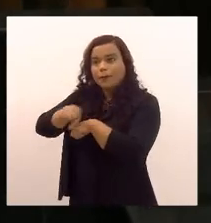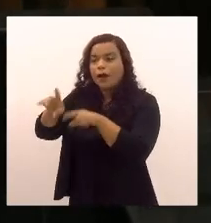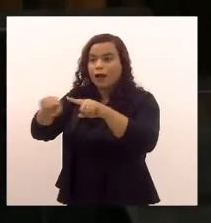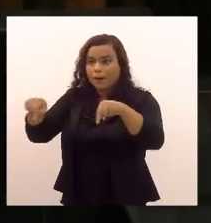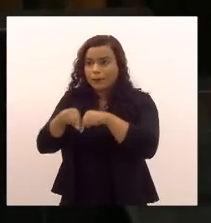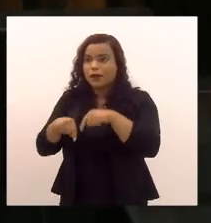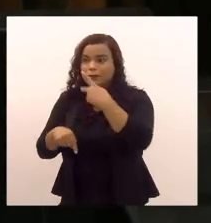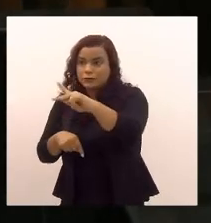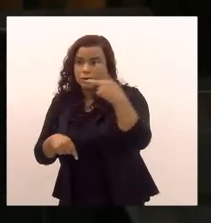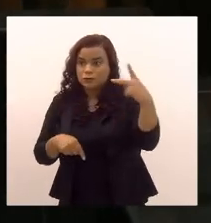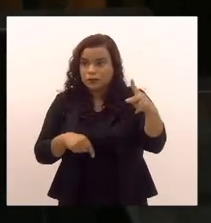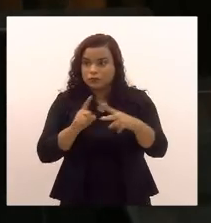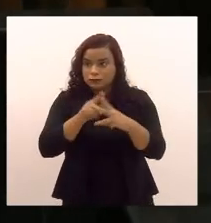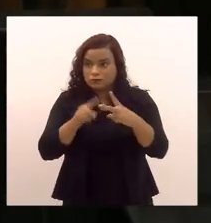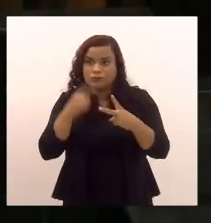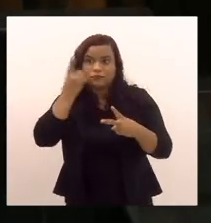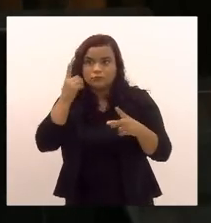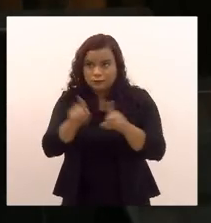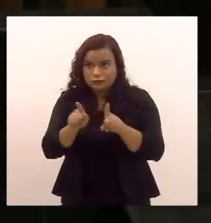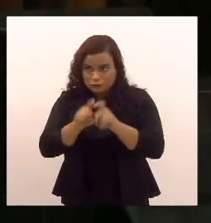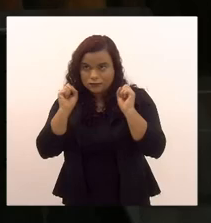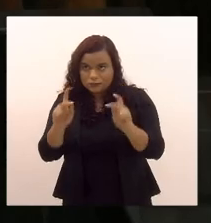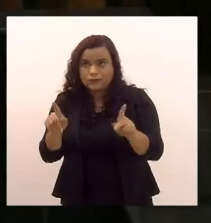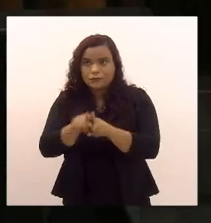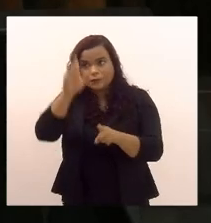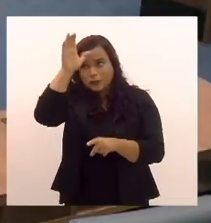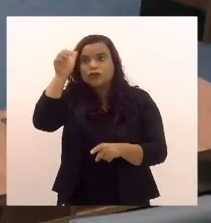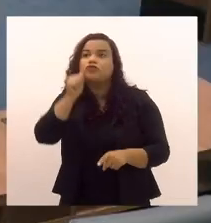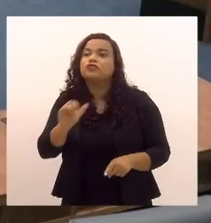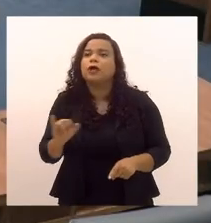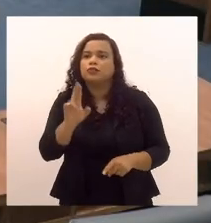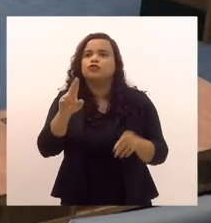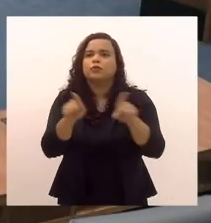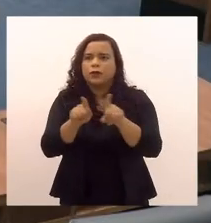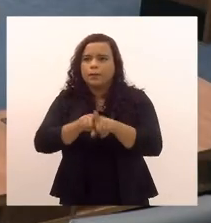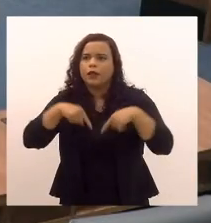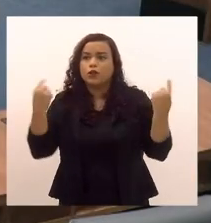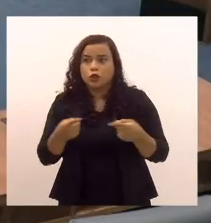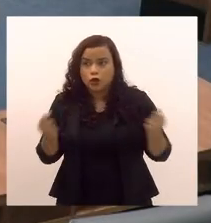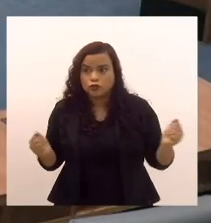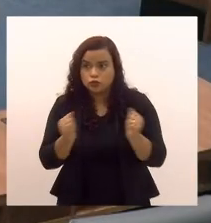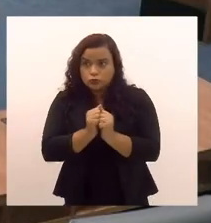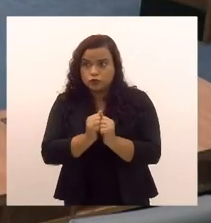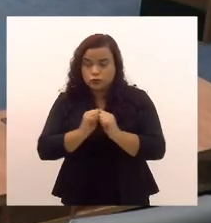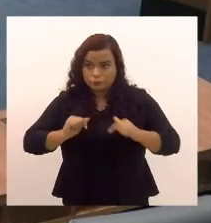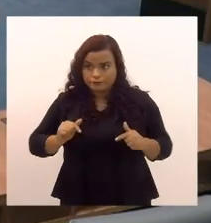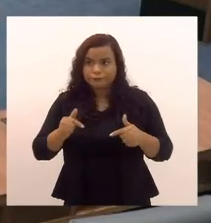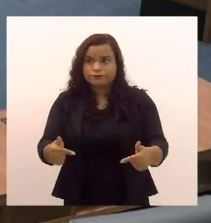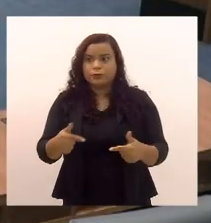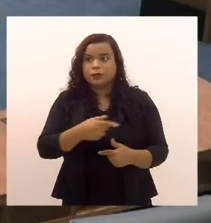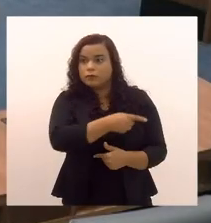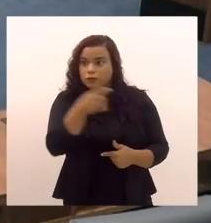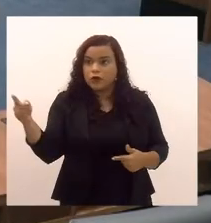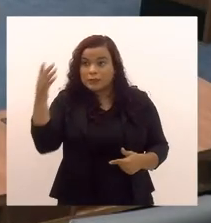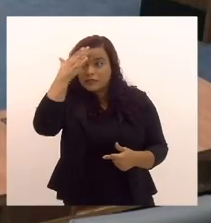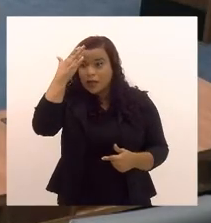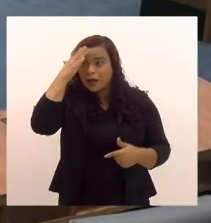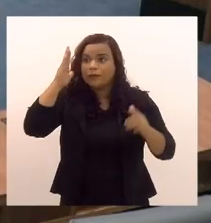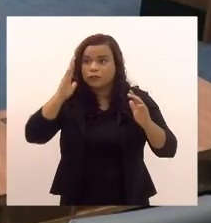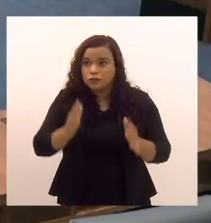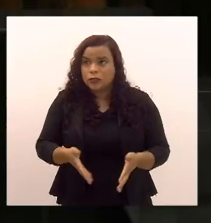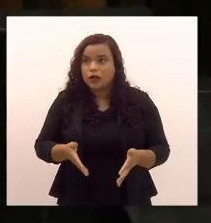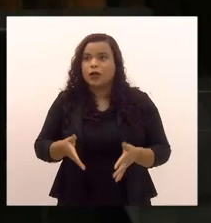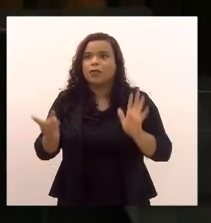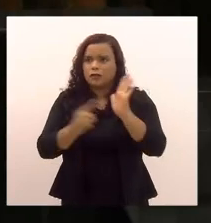das senhoras também e também da tia Ju que nós vamos juntos já que de vossas excelências já souberam